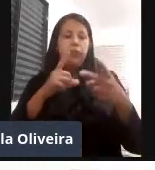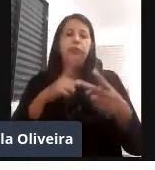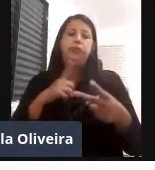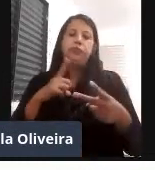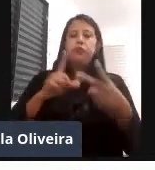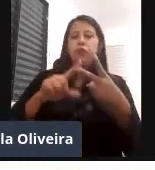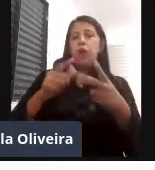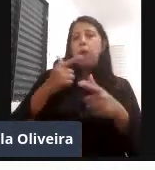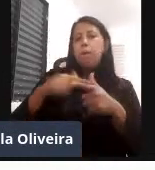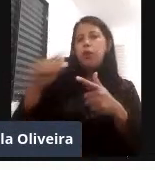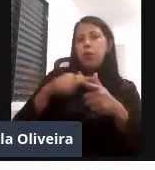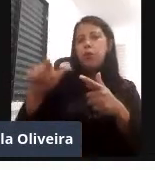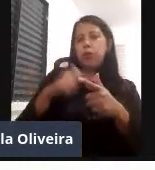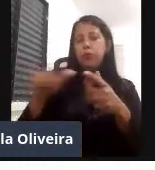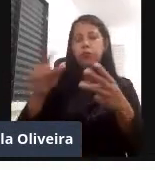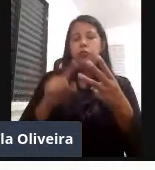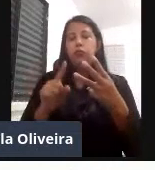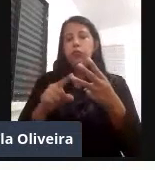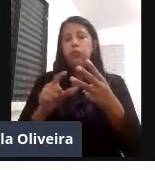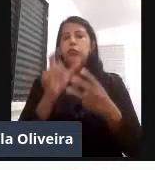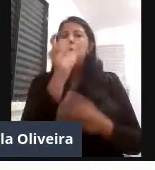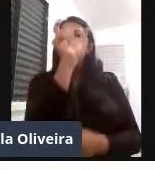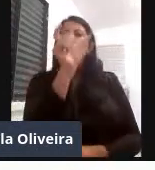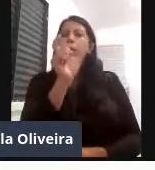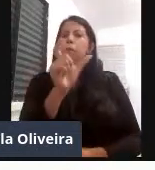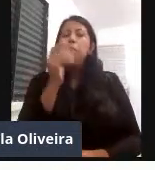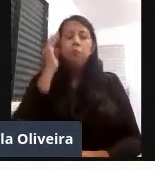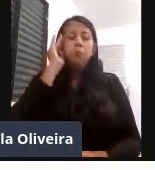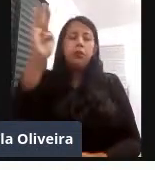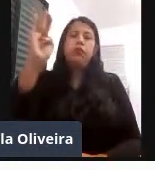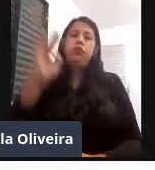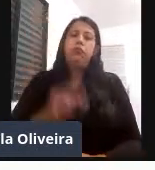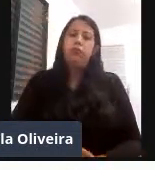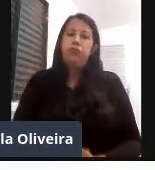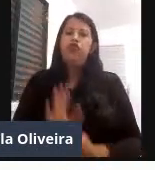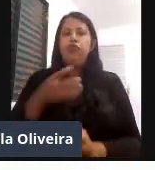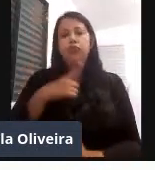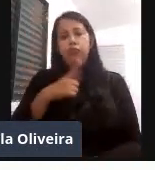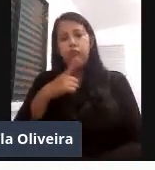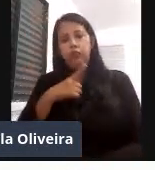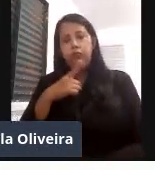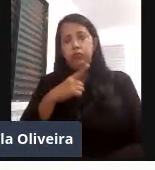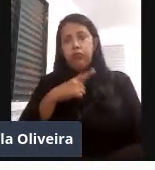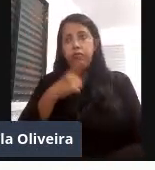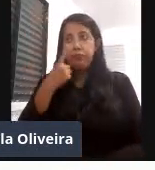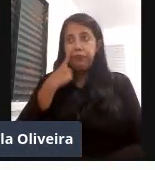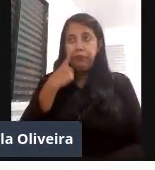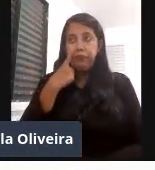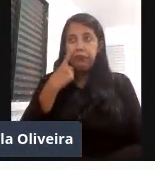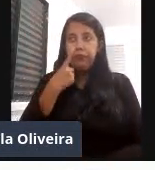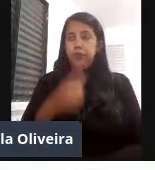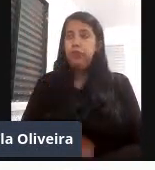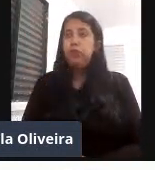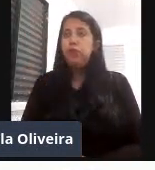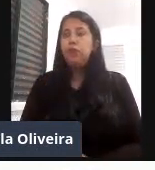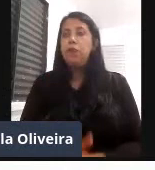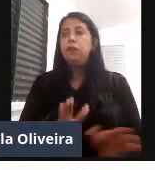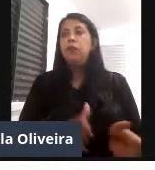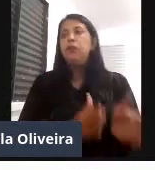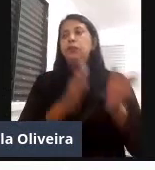definir as minhas palavras-chave. Então, a gente vê aqui no segundo item, né, que são os